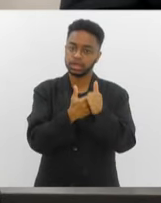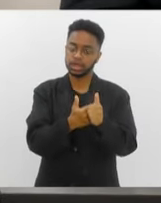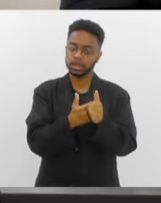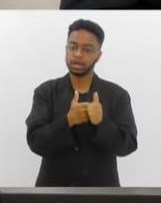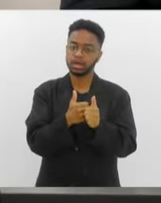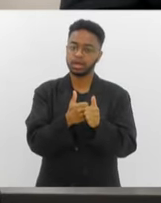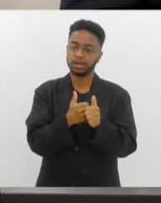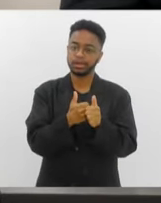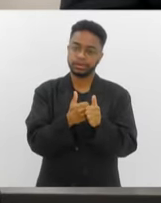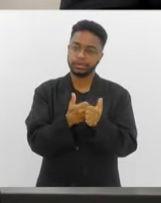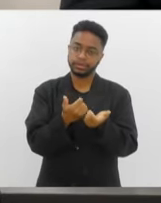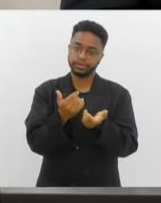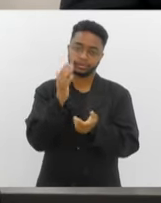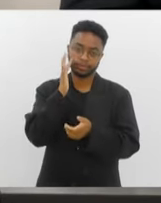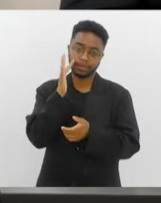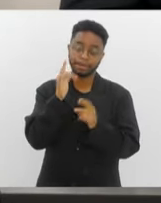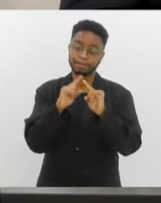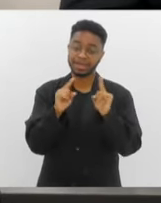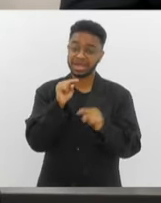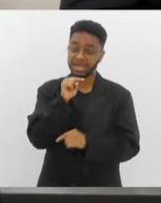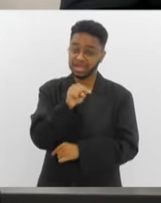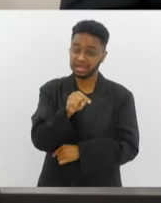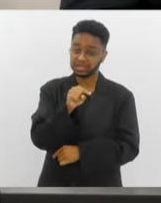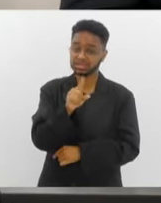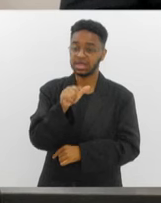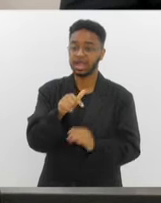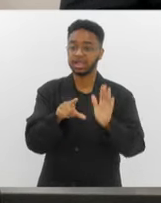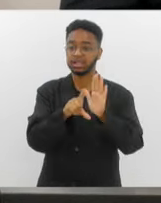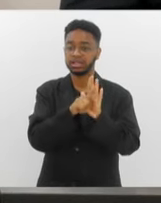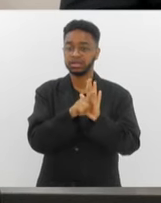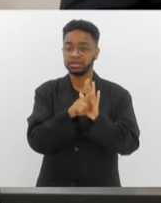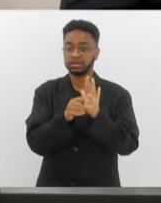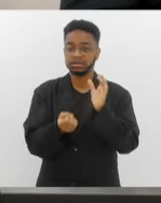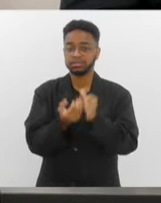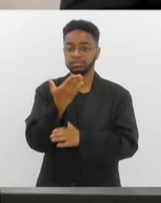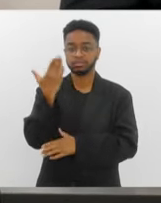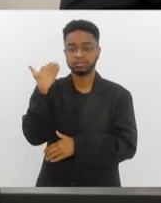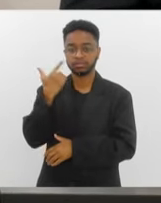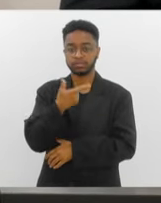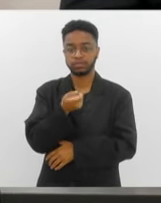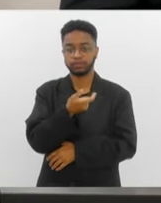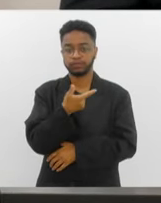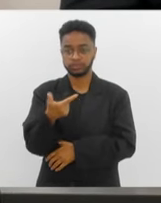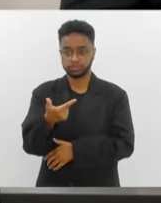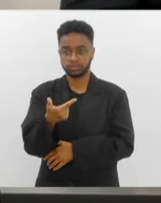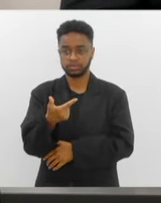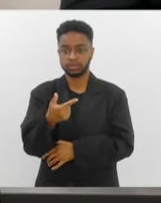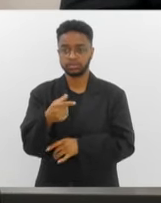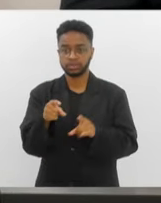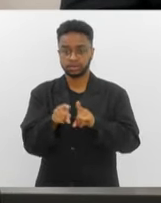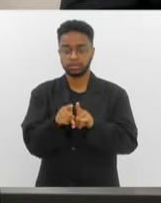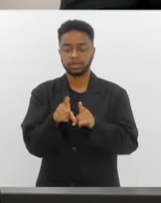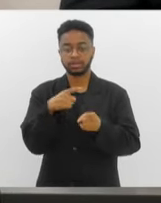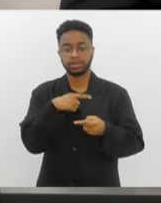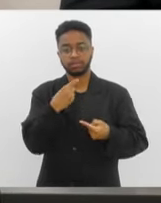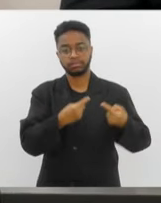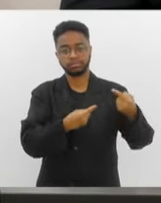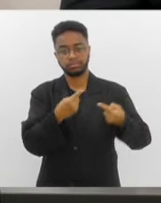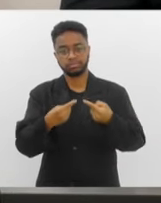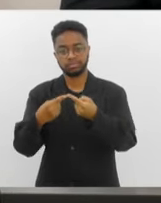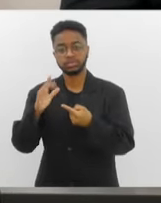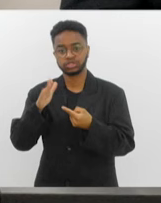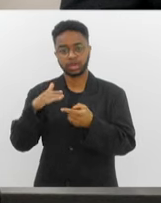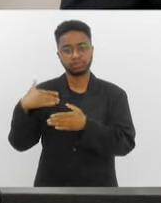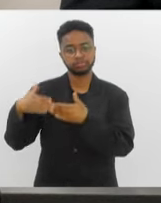reuniões anteriores. Outras vezes. Só que esse, em especial, é uma lei de 22 e ela também está com uma tramitação